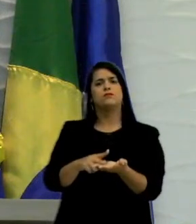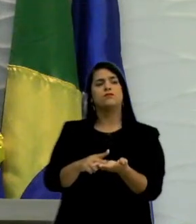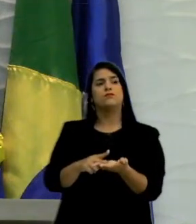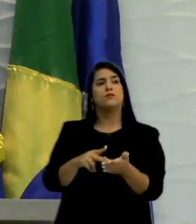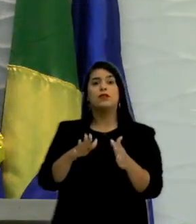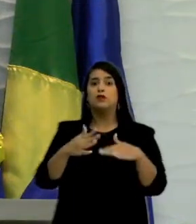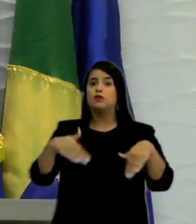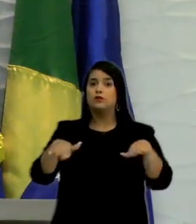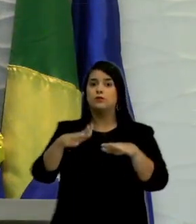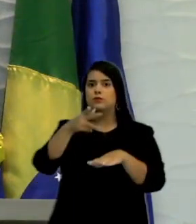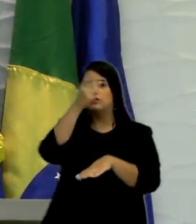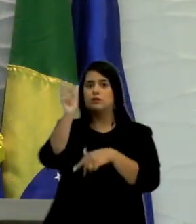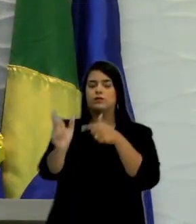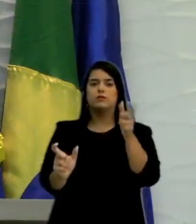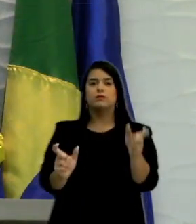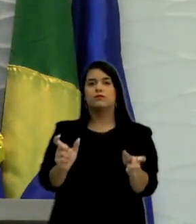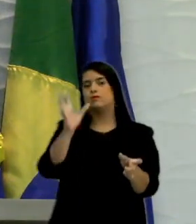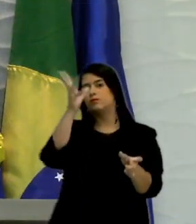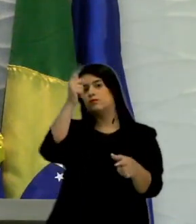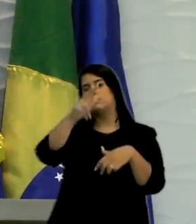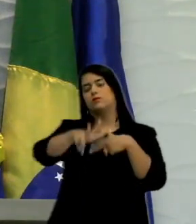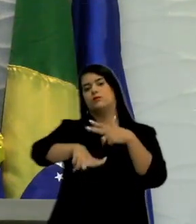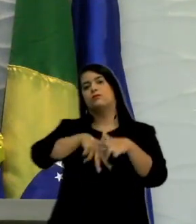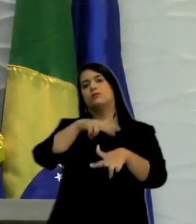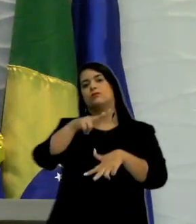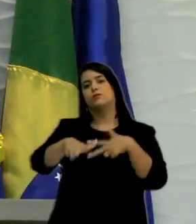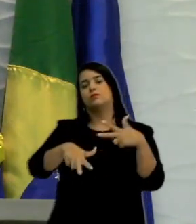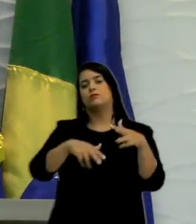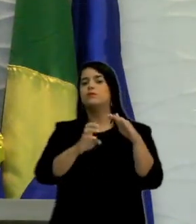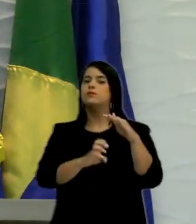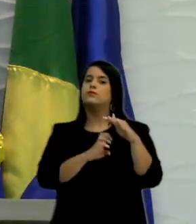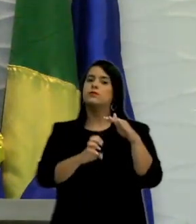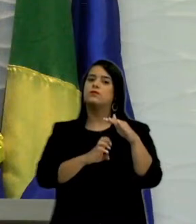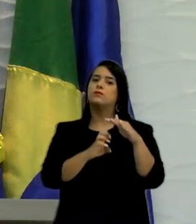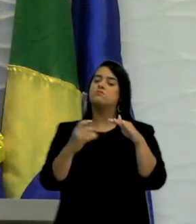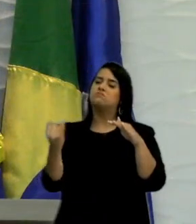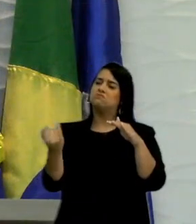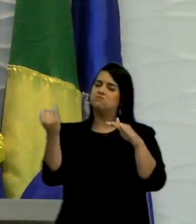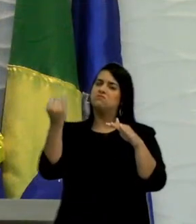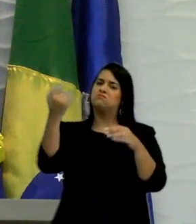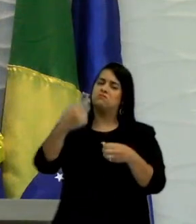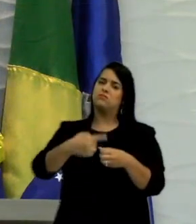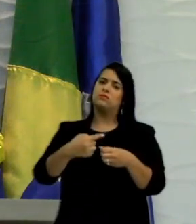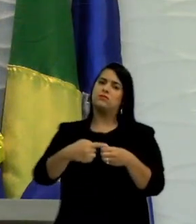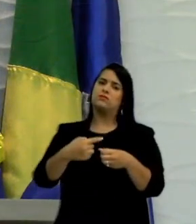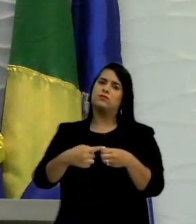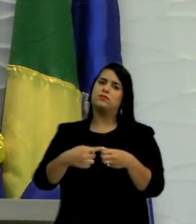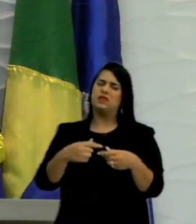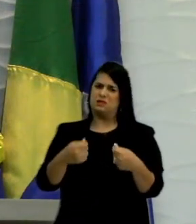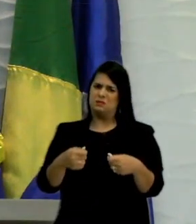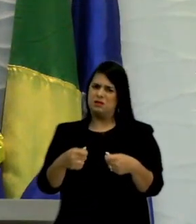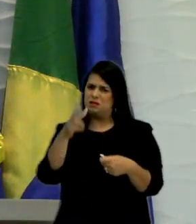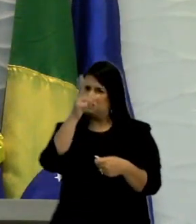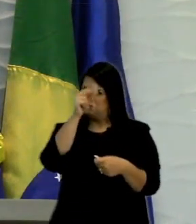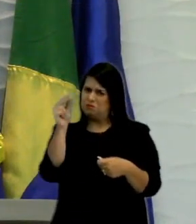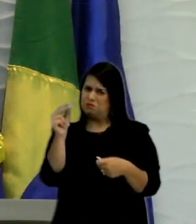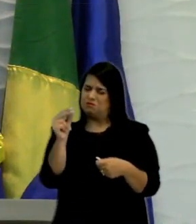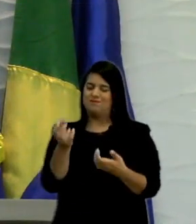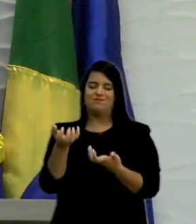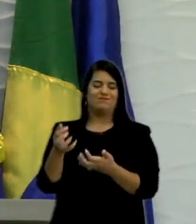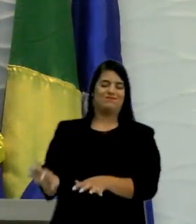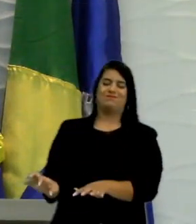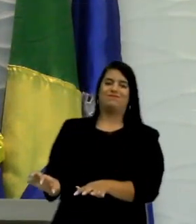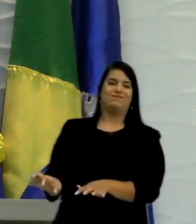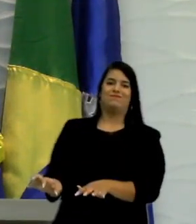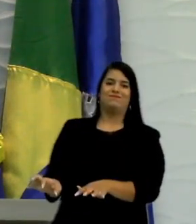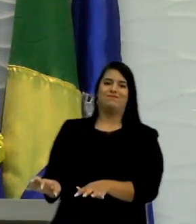as pessoas de São Bento do Una. Zé Almeida é uma pessoa que gera emprego, é uma pessoa importante no nosso município. E não precisa de prefeitura, não, para ajudar o povo de São